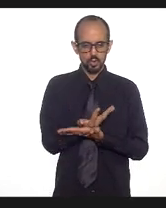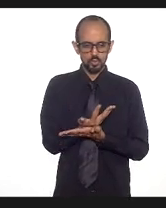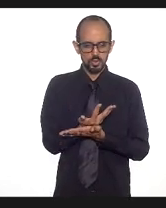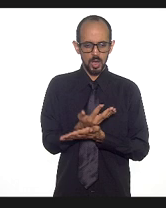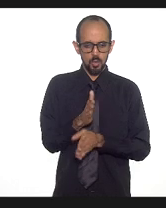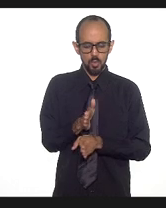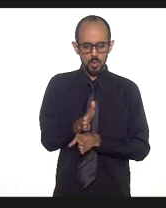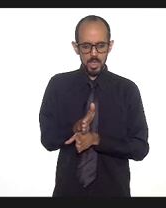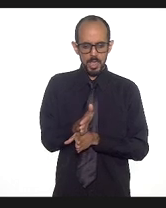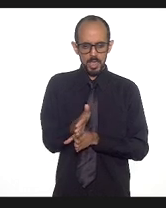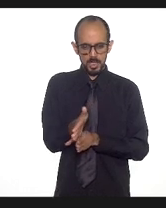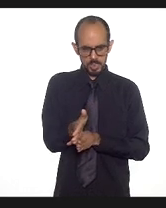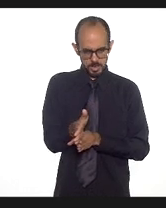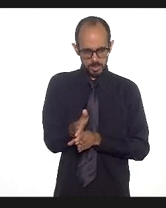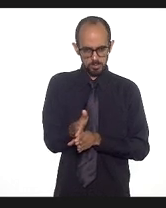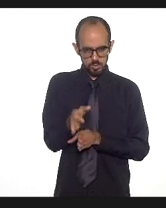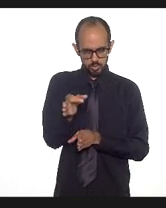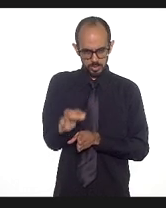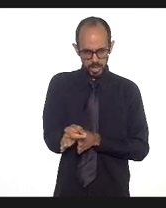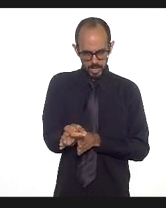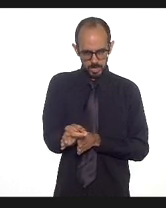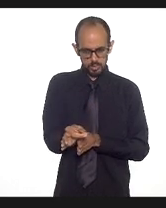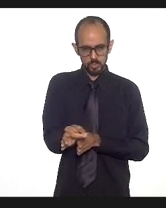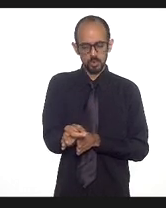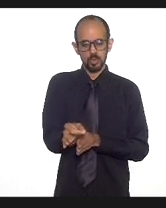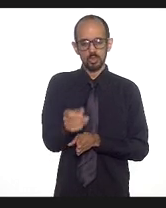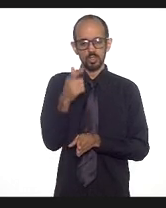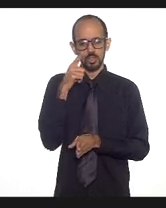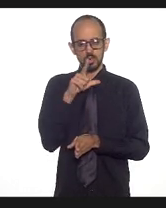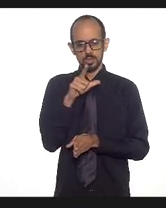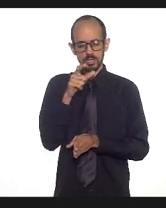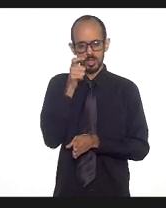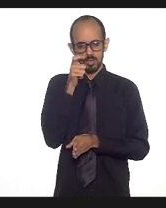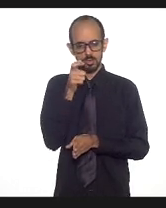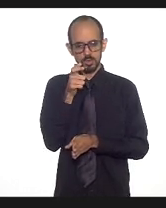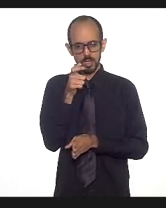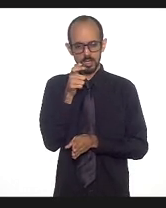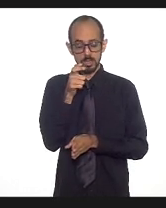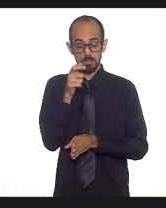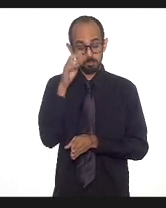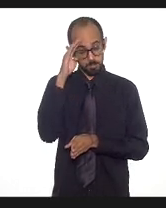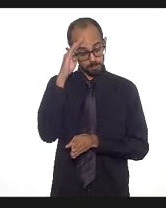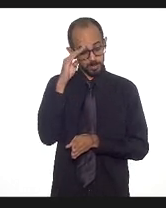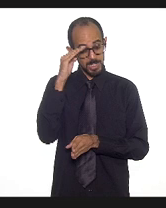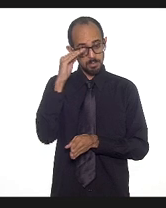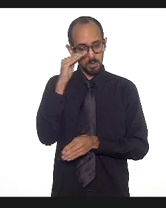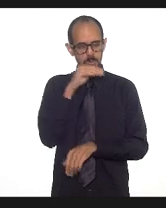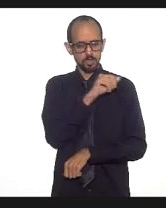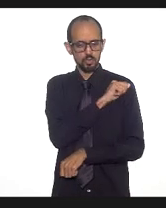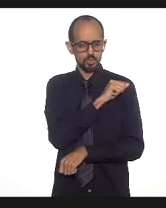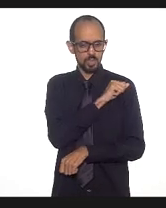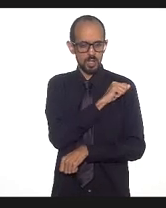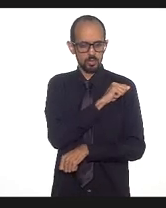equilibradas e que atendam os interesses, principalmente dos alunos e dos servidores da casa.